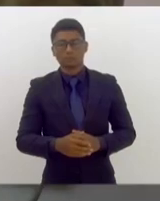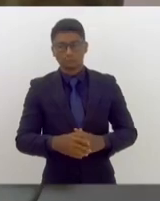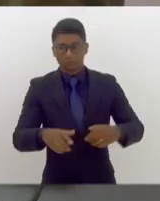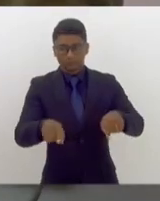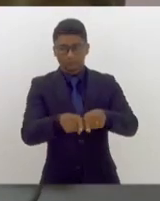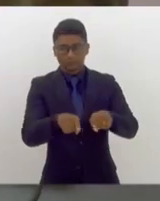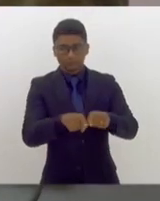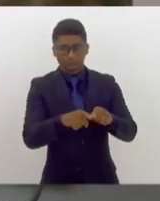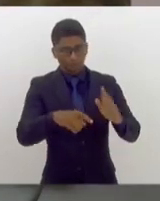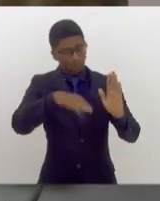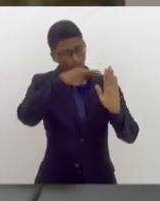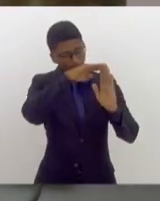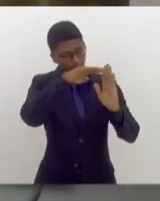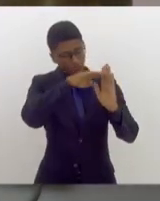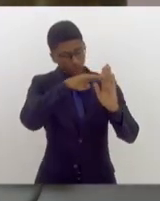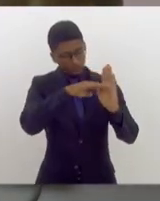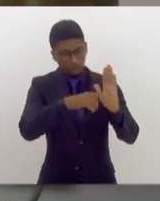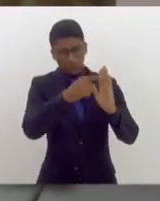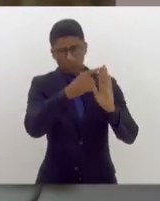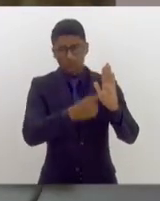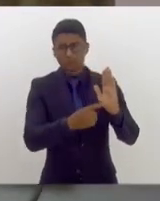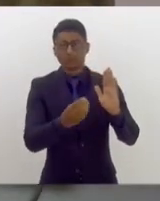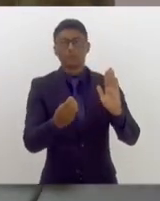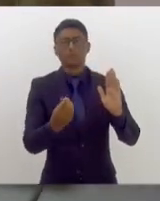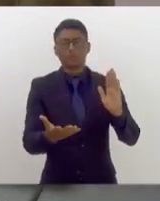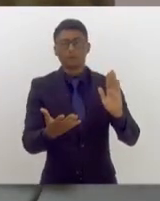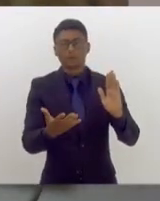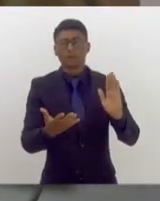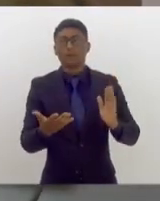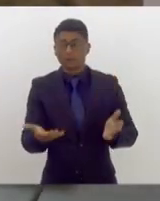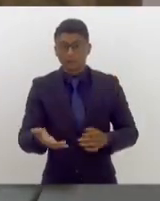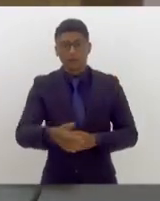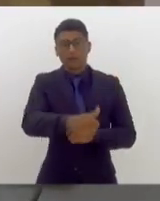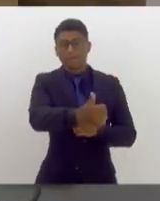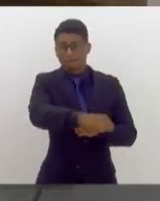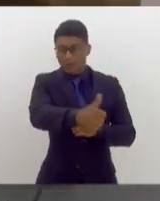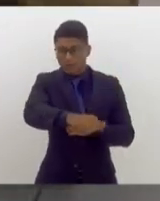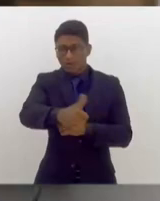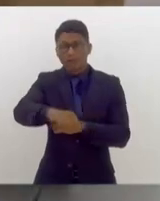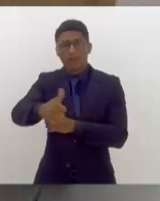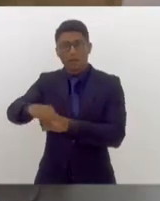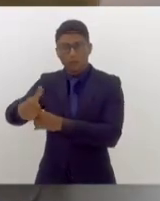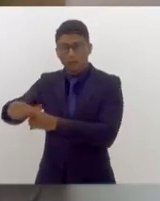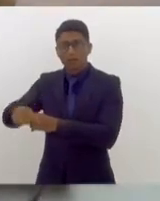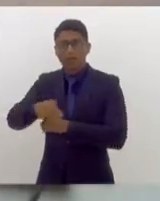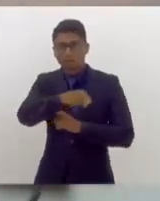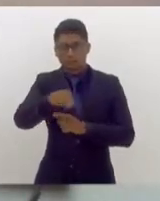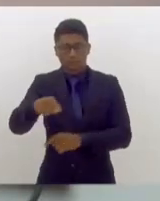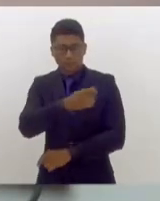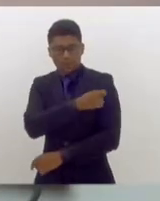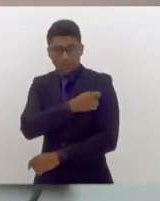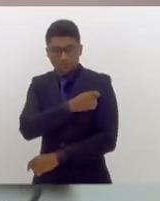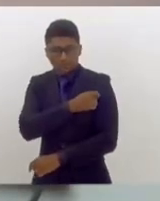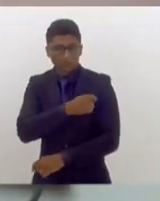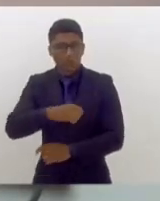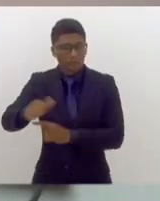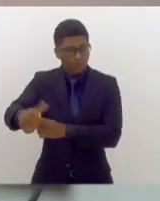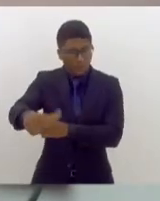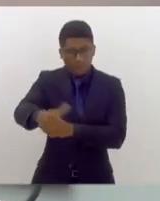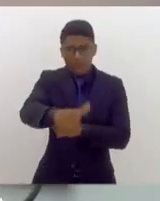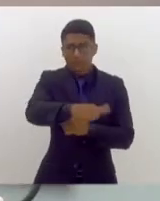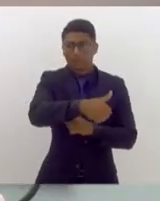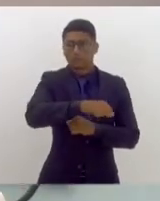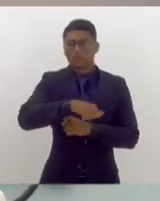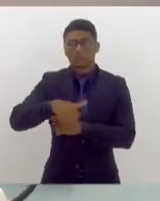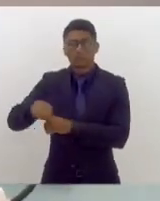diretriz que vai trazer a avaliação necessária dos nossos alunos. Mas, como sempre lembra aqui o